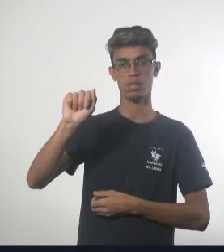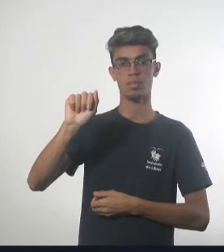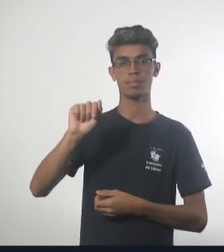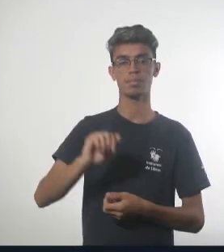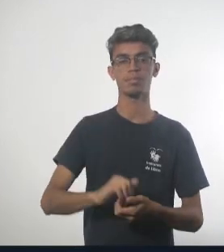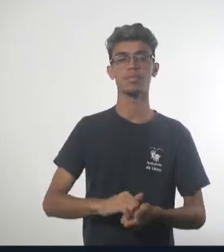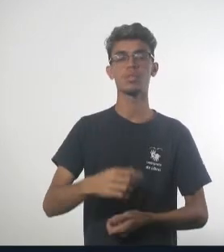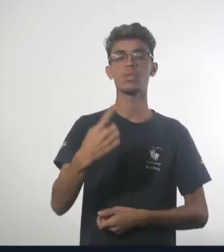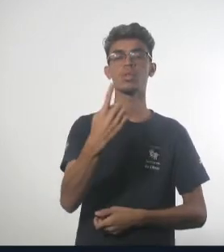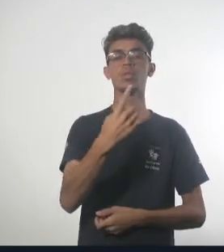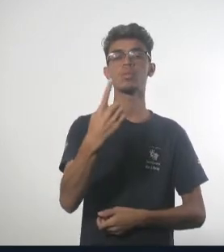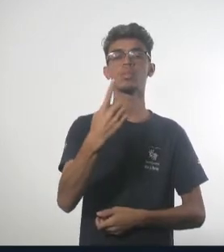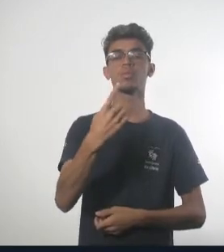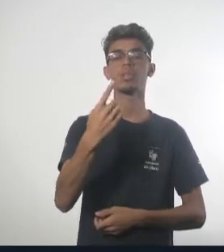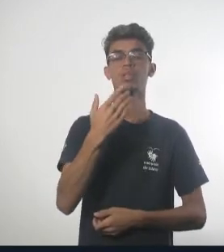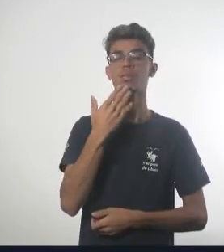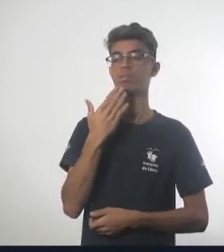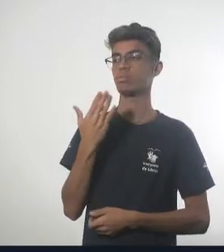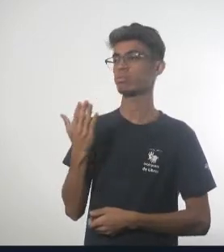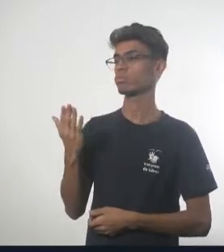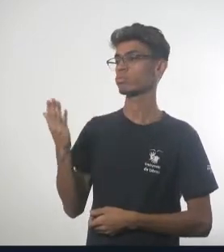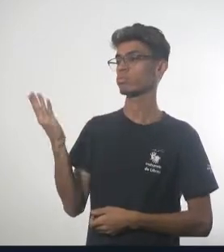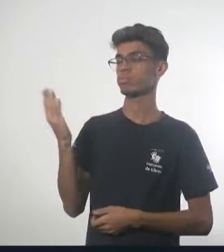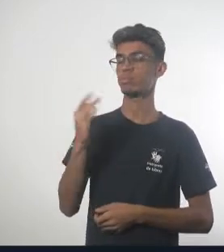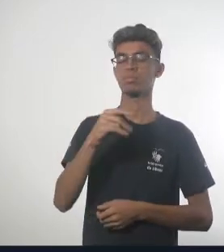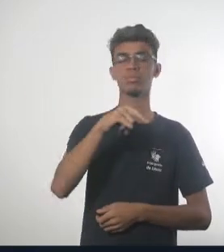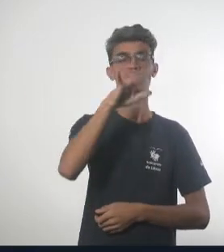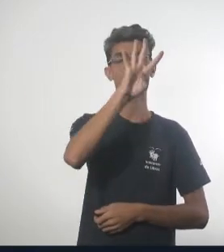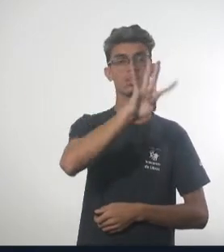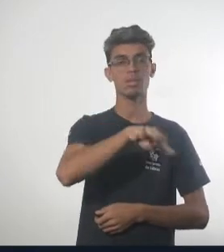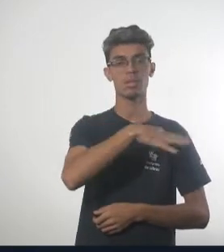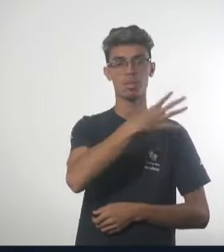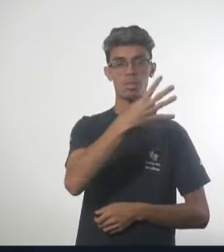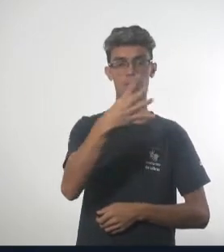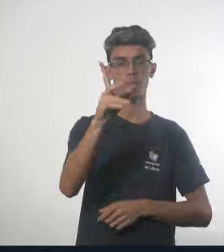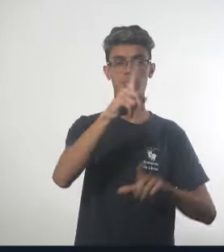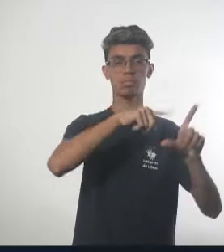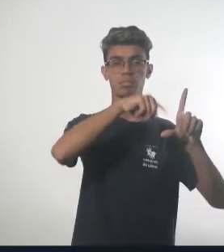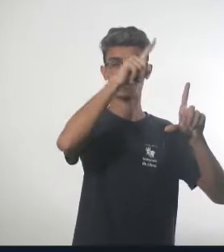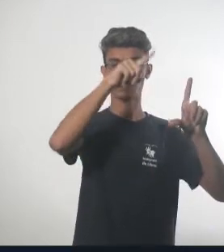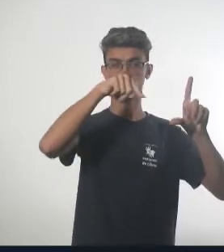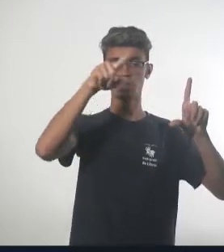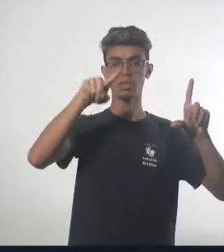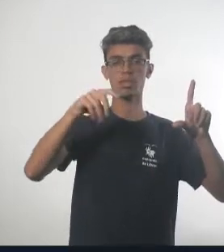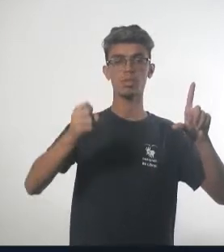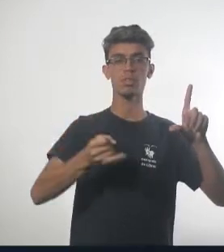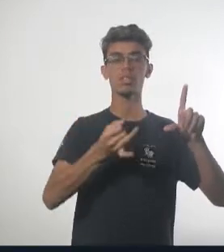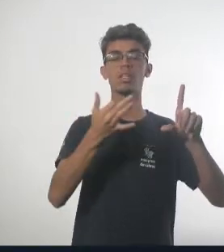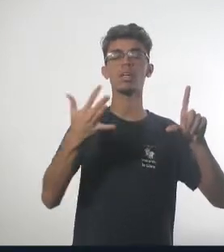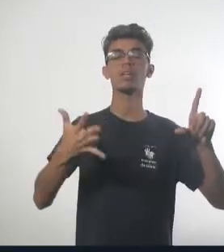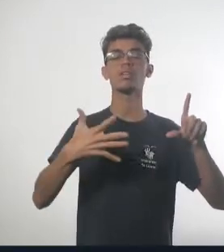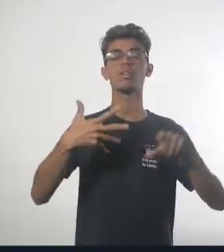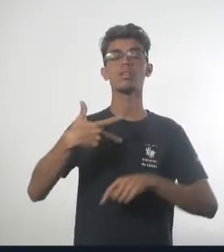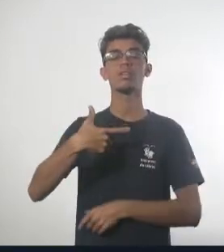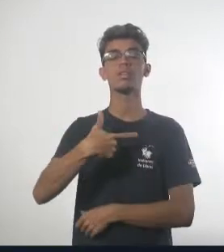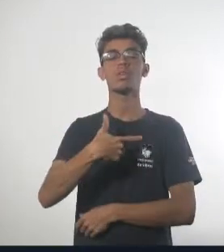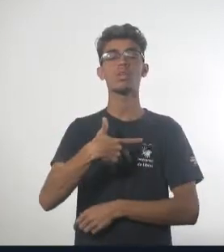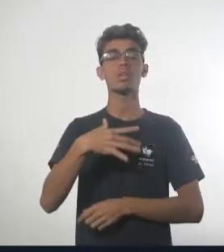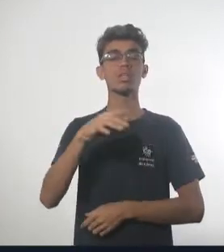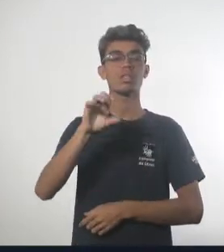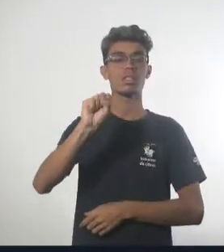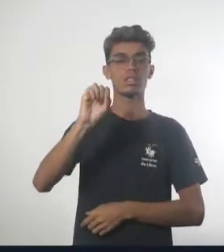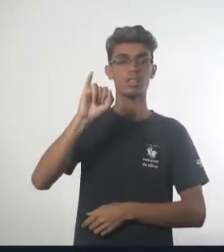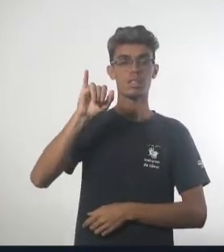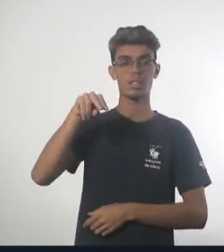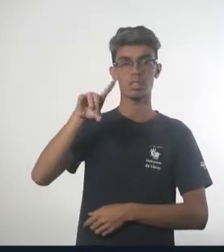Então, no primeiro gráfico que nós vemos na apresentação, a gente trouxe a distribuição dos casos, o total de casos notificados de síndrome gripal